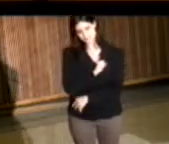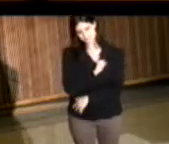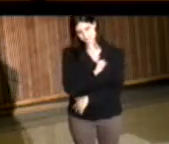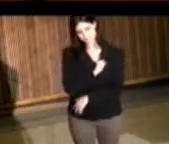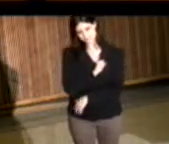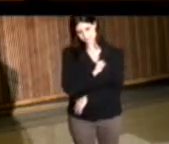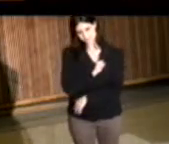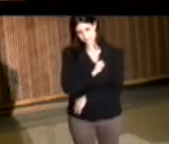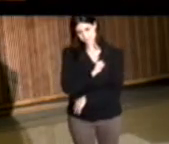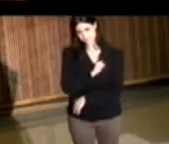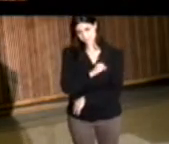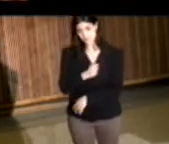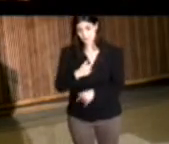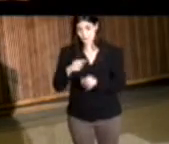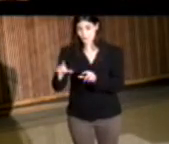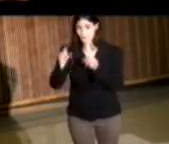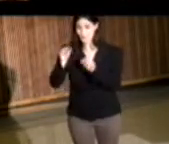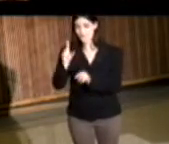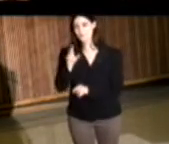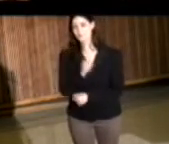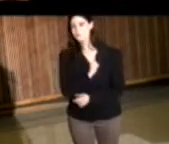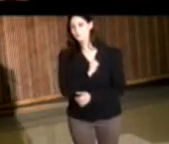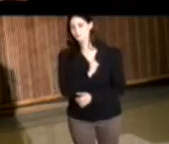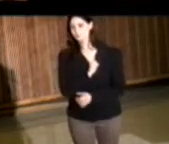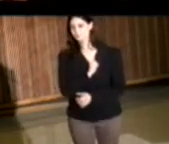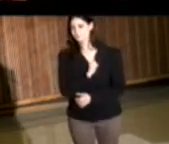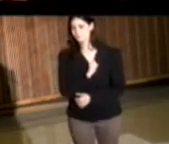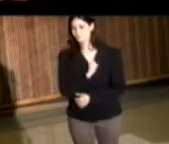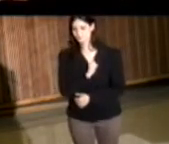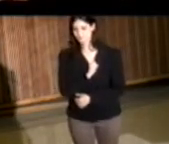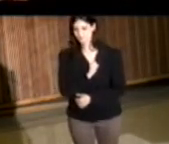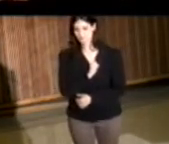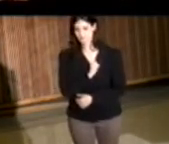e decidir amar.